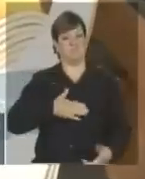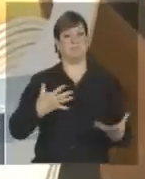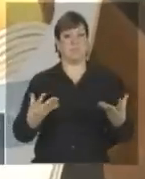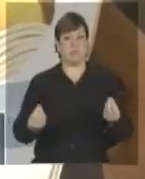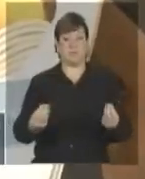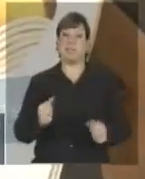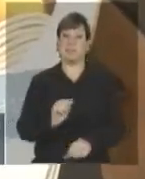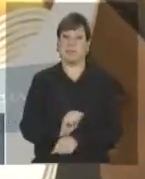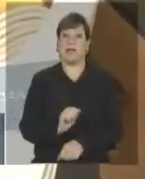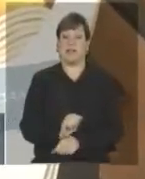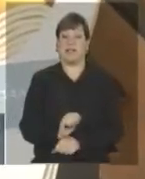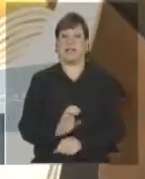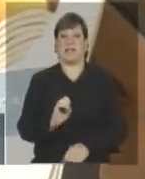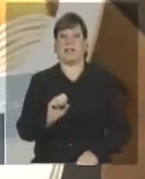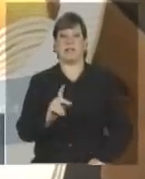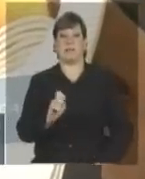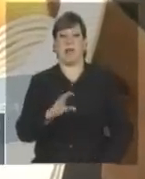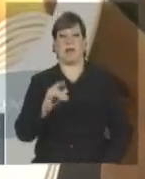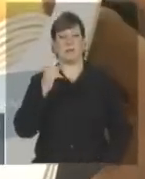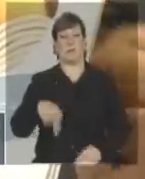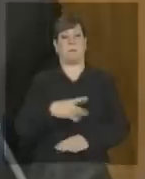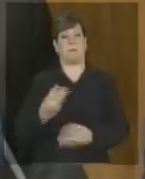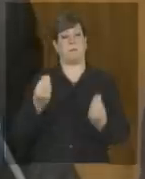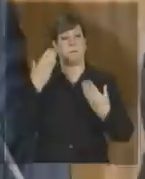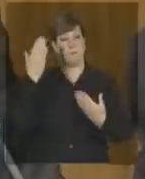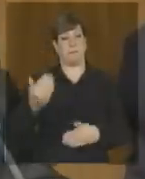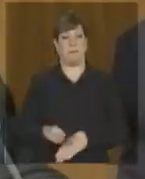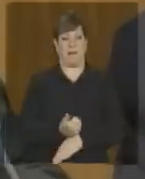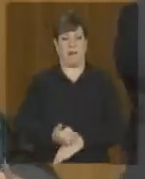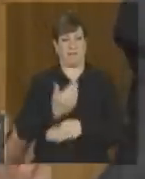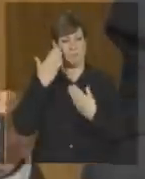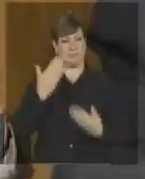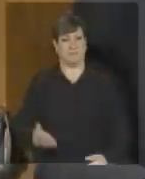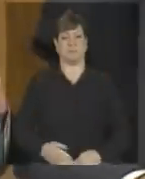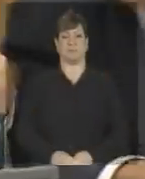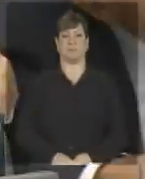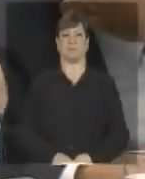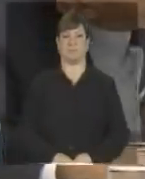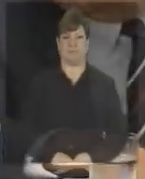enche de esperança de um país melhor. Obrigado.